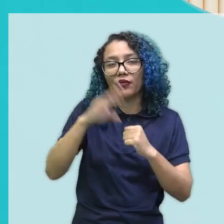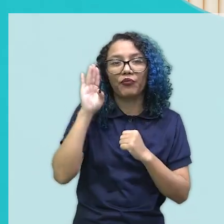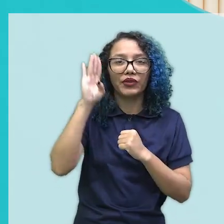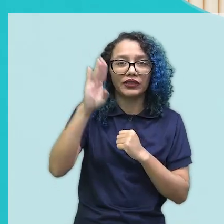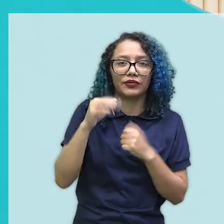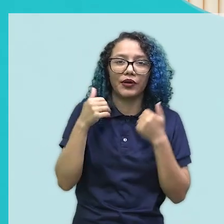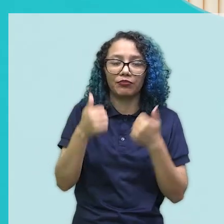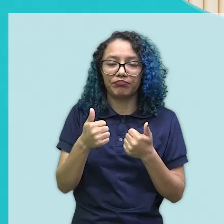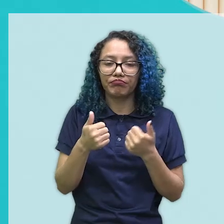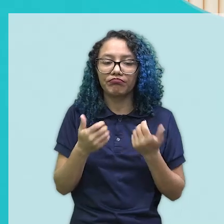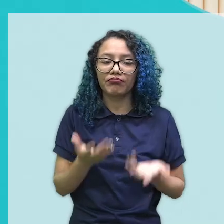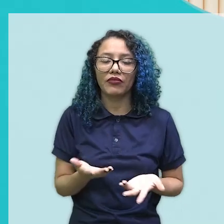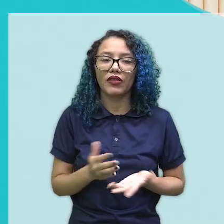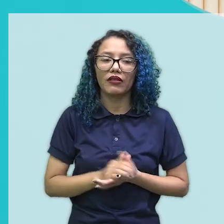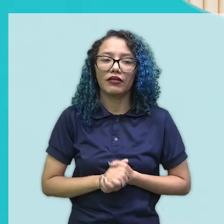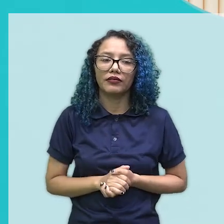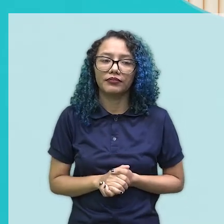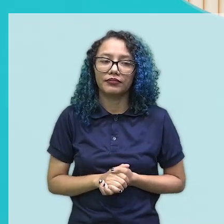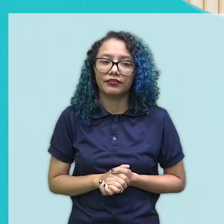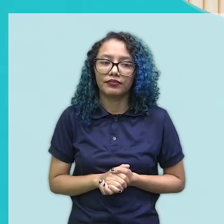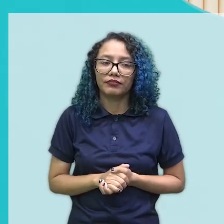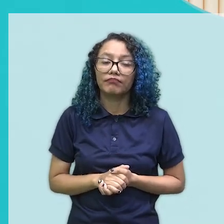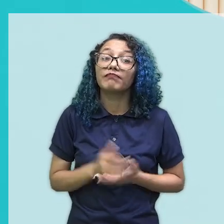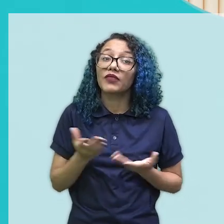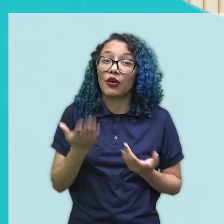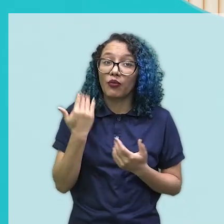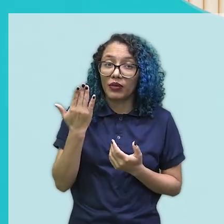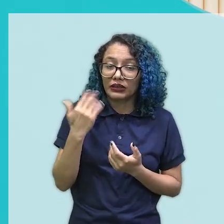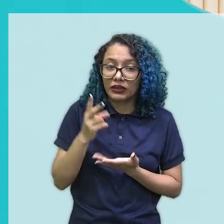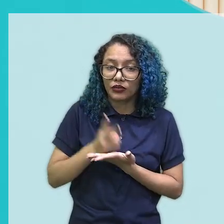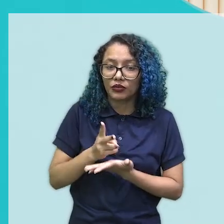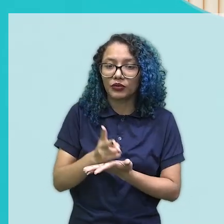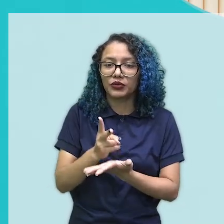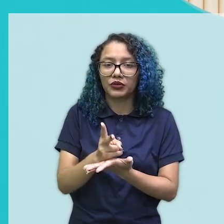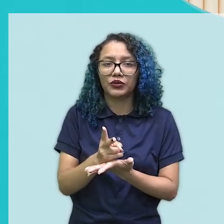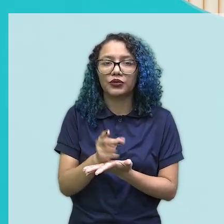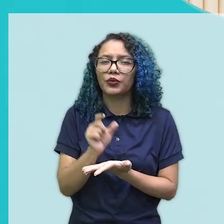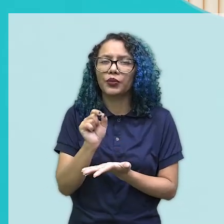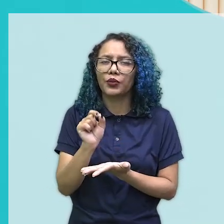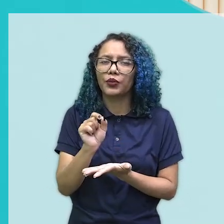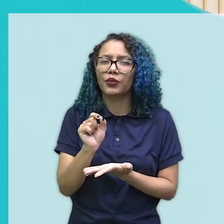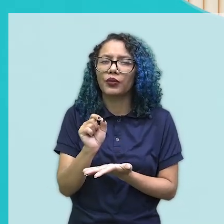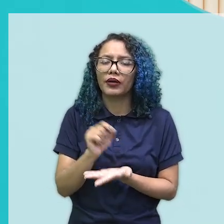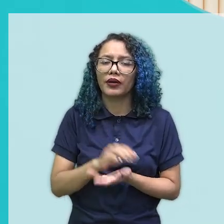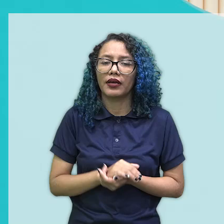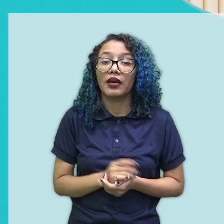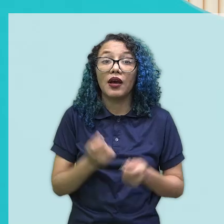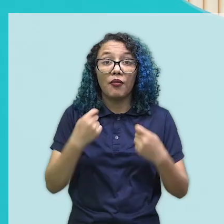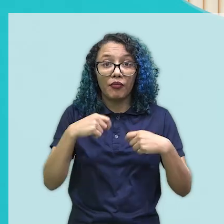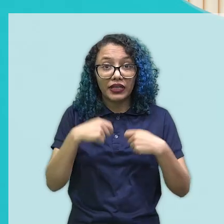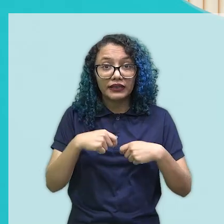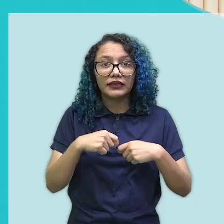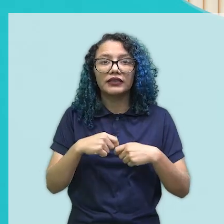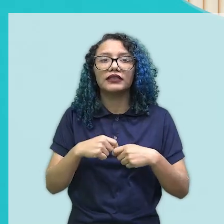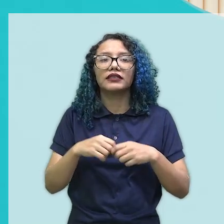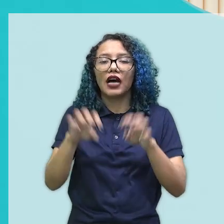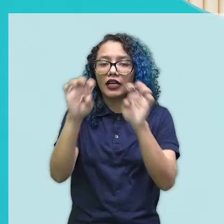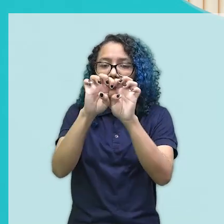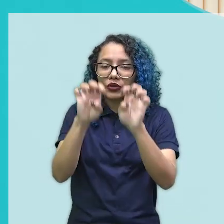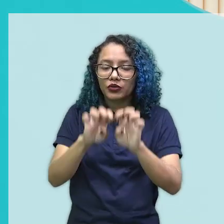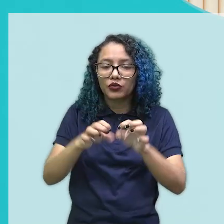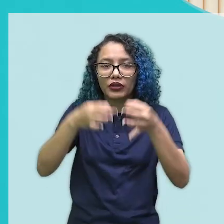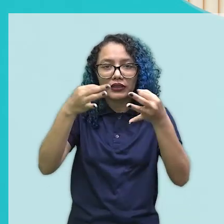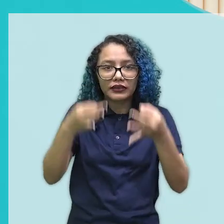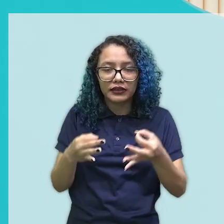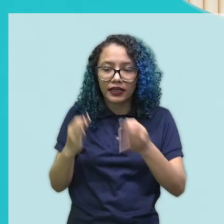o passado contínuo, o past continuous, como nós estamos falando sobre ele, precisa seguir uma estrutura